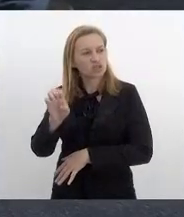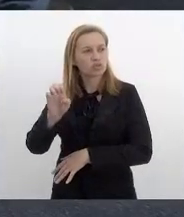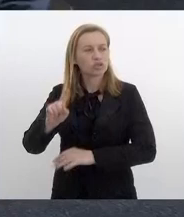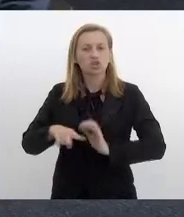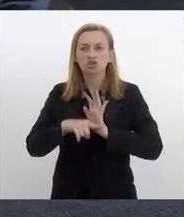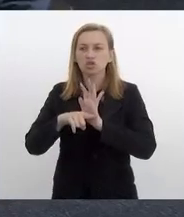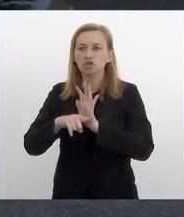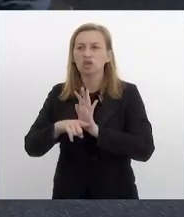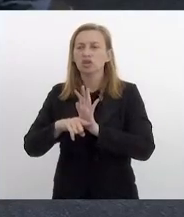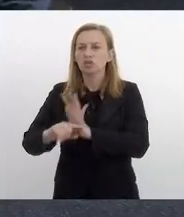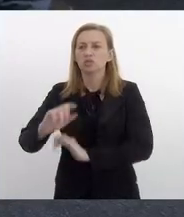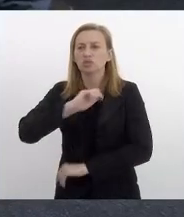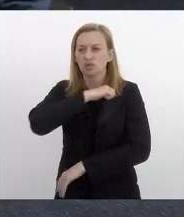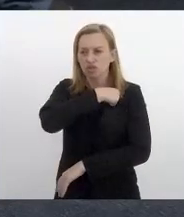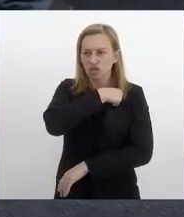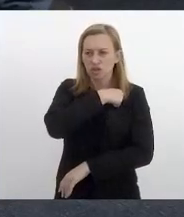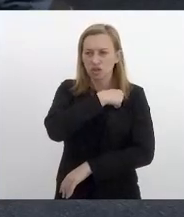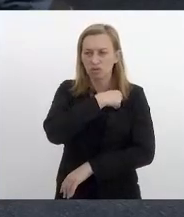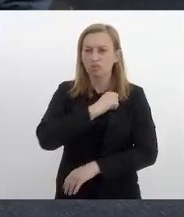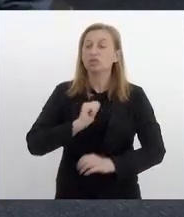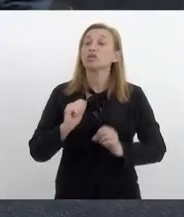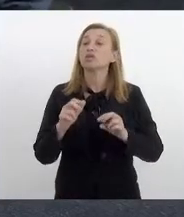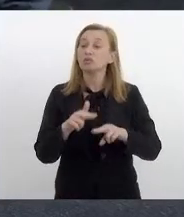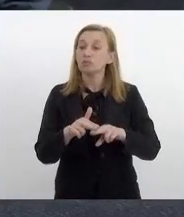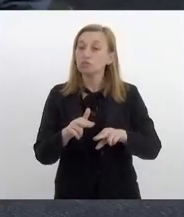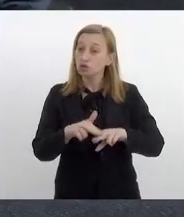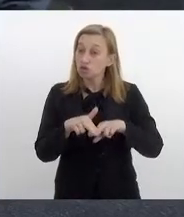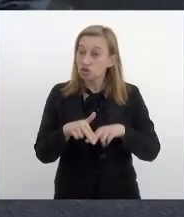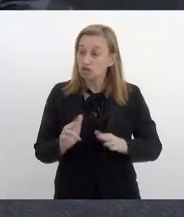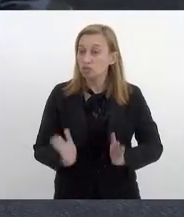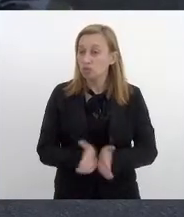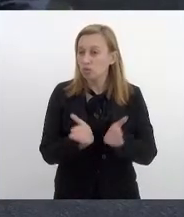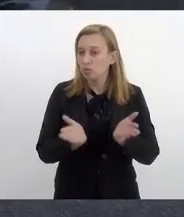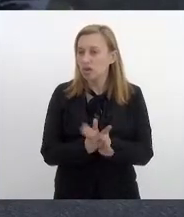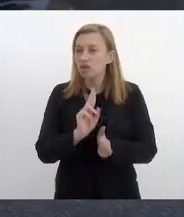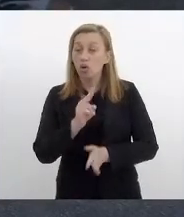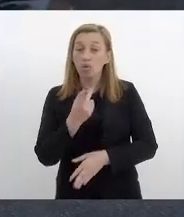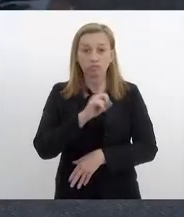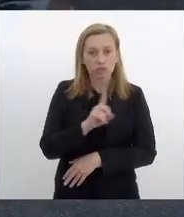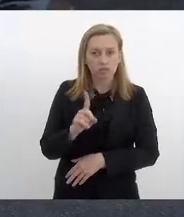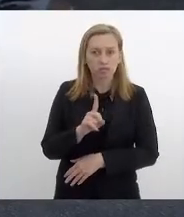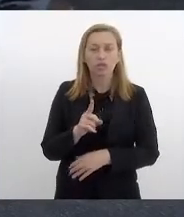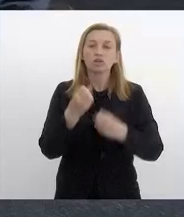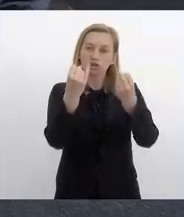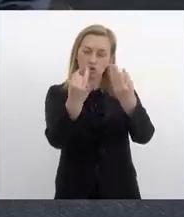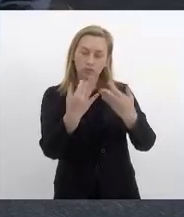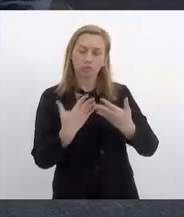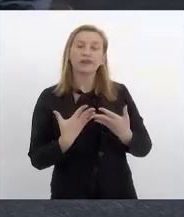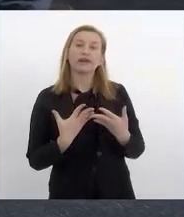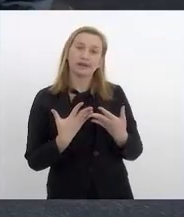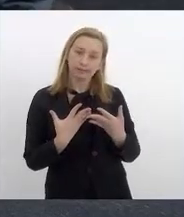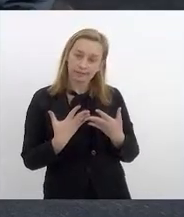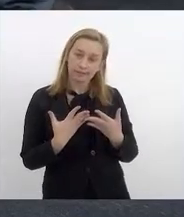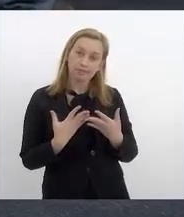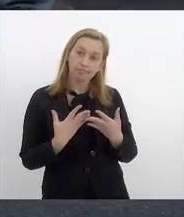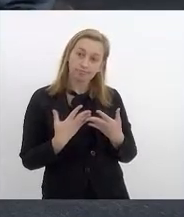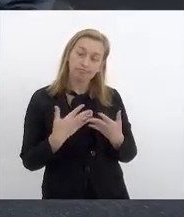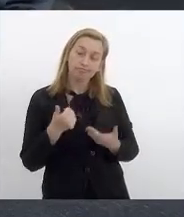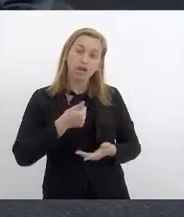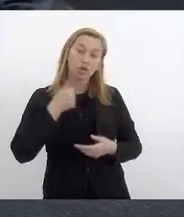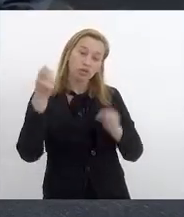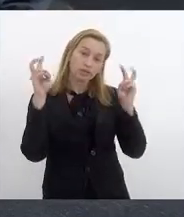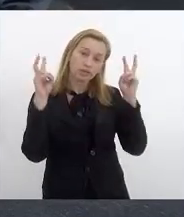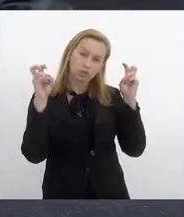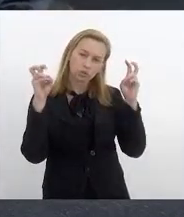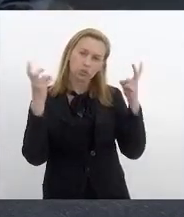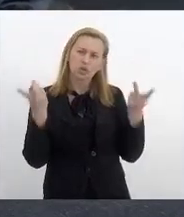fiscal devido a uma calamidade financeira ou não. Queria que o senhor esclarecesse essa questão,